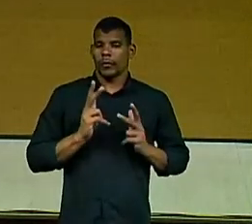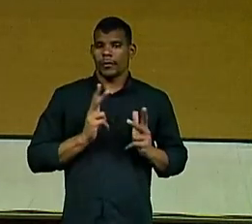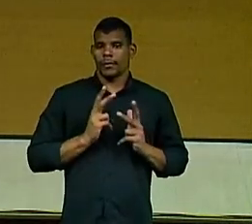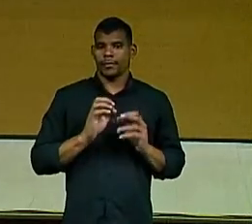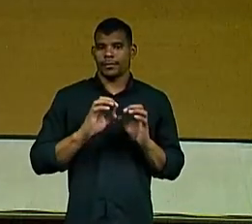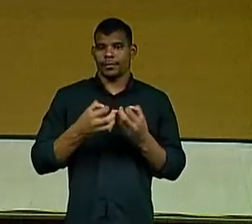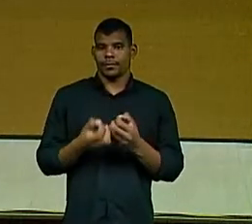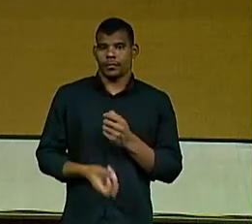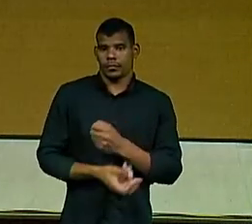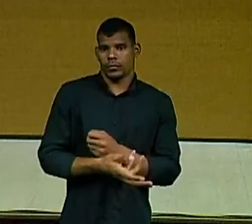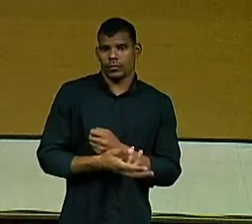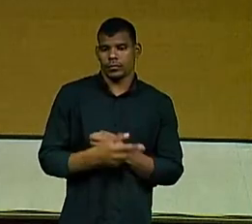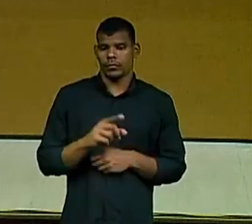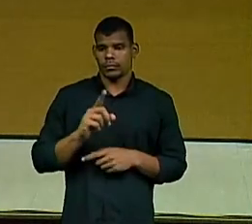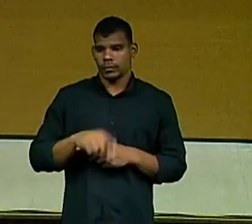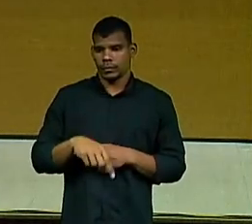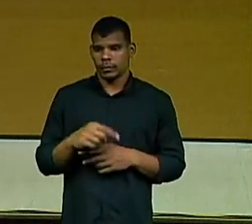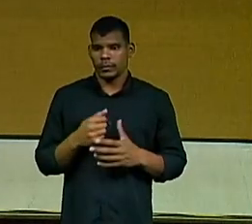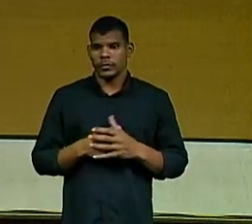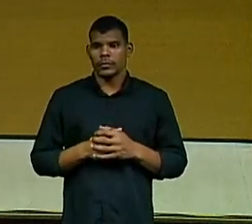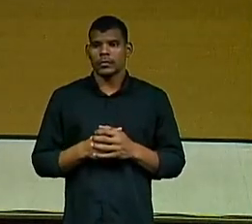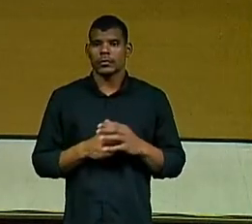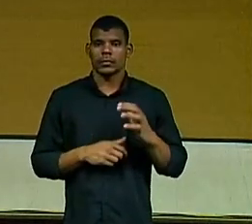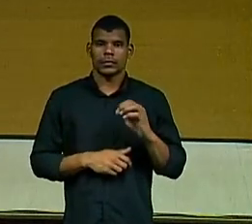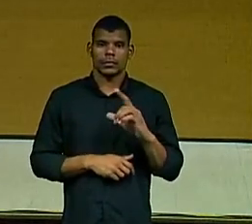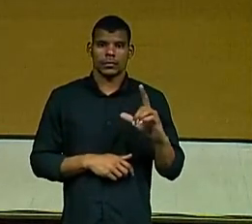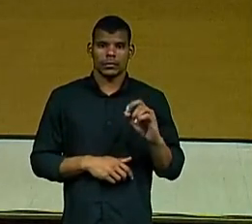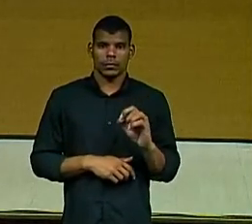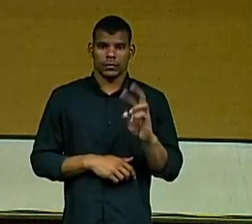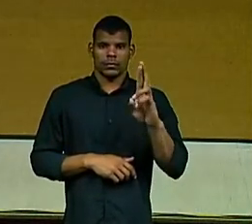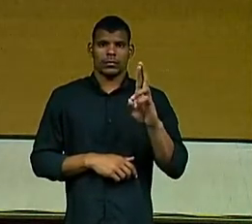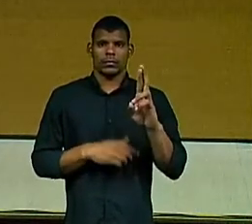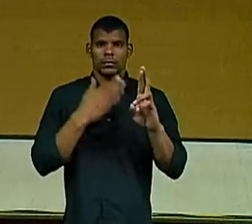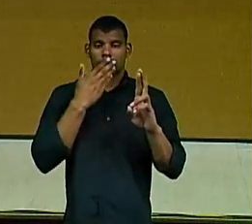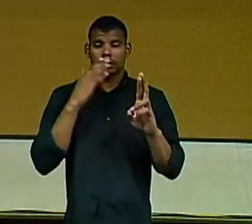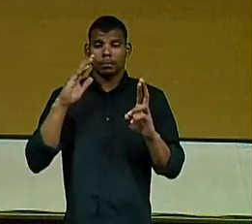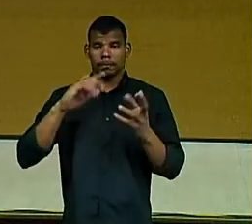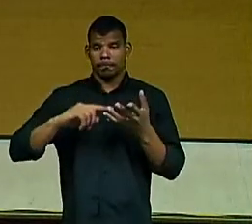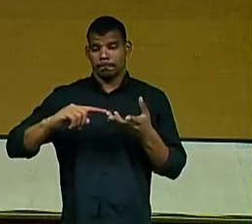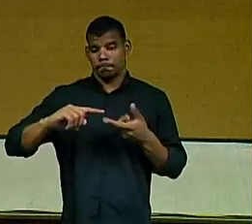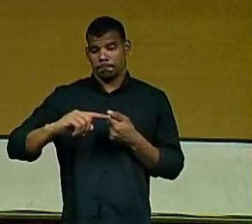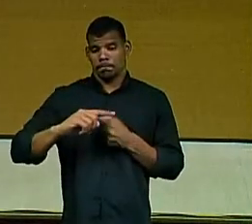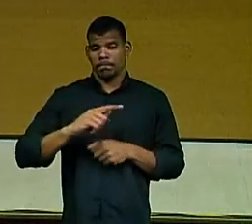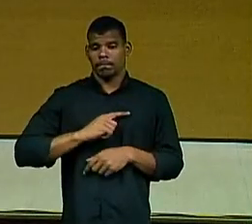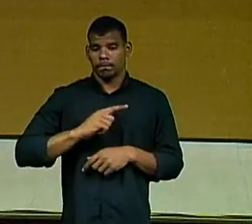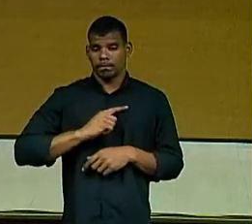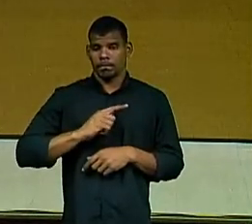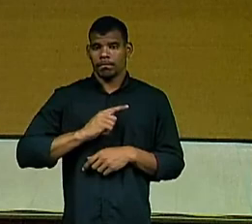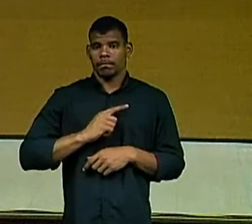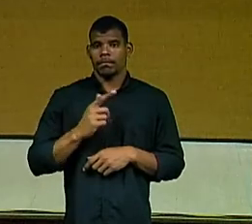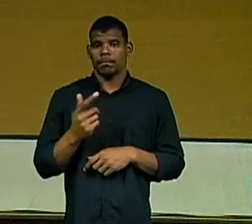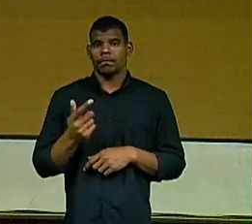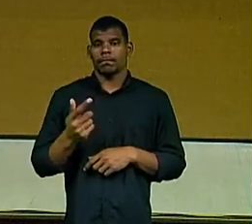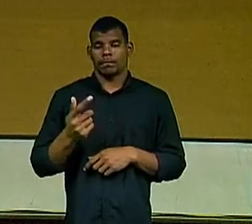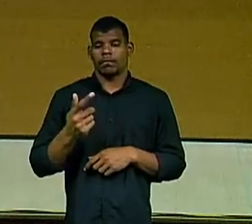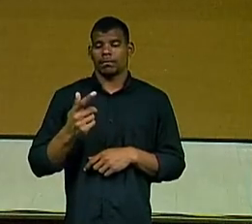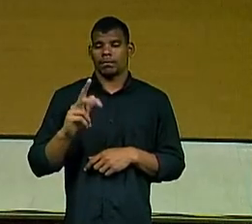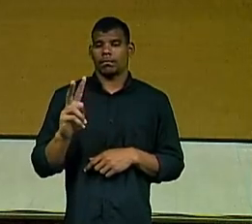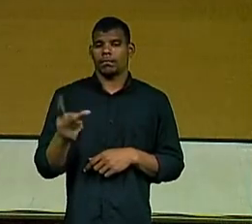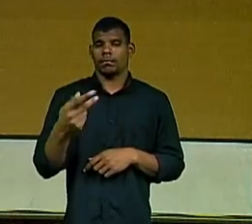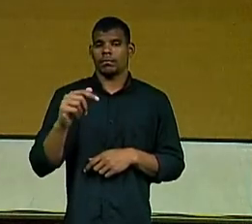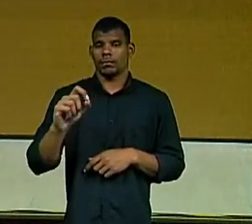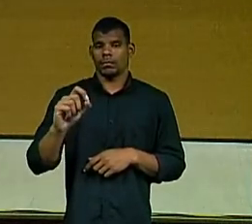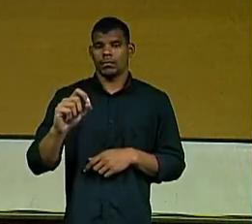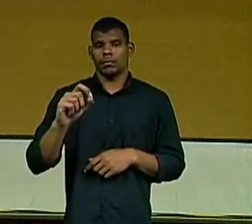família Fernando Collor de Melo chega prometendo mundos e Fundos né E aí era